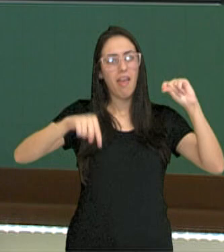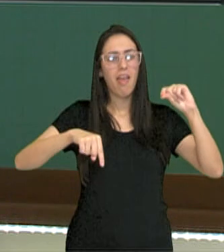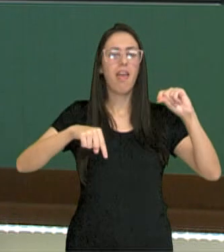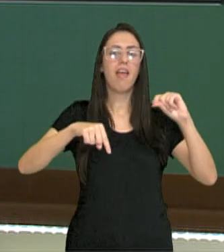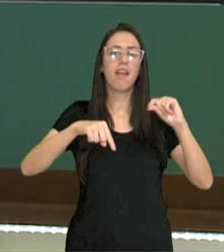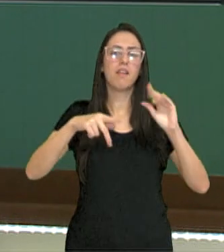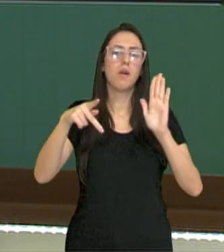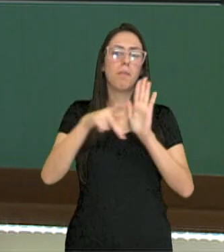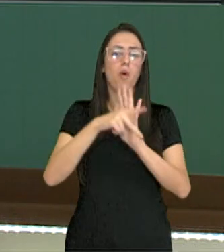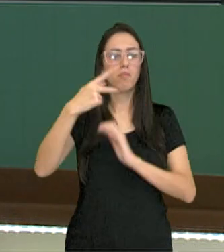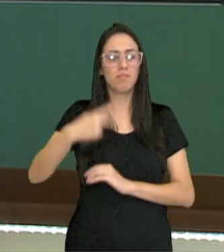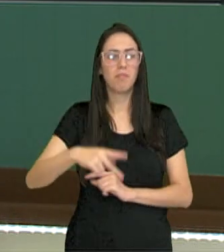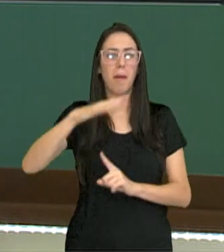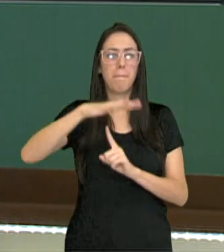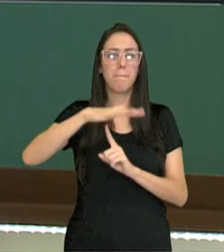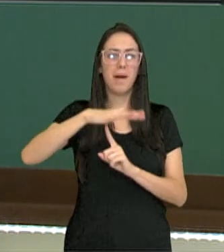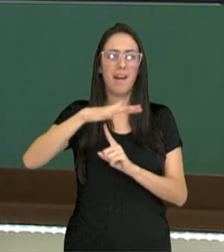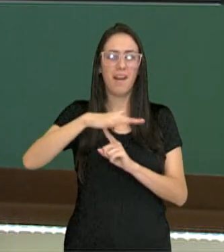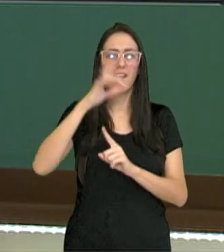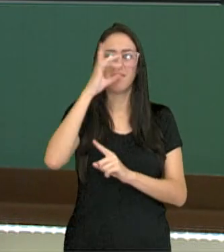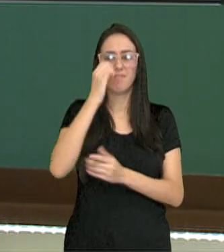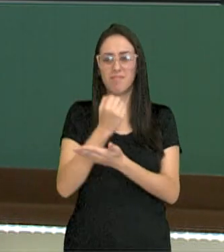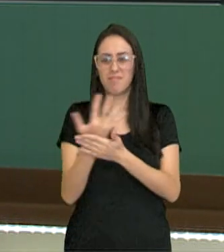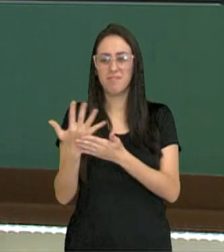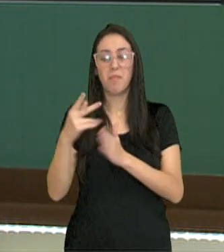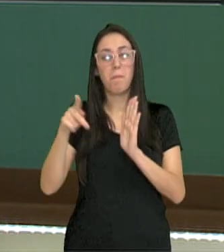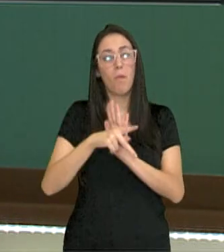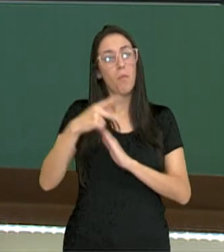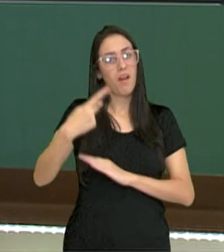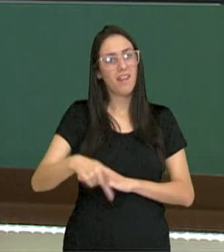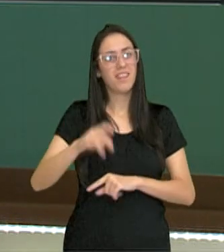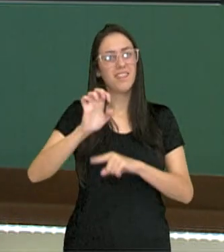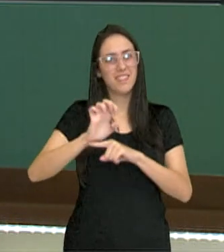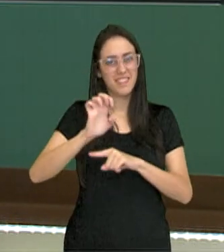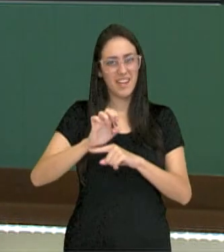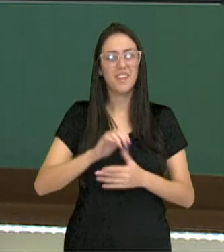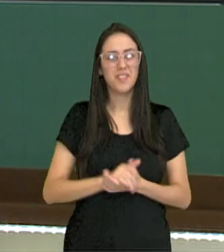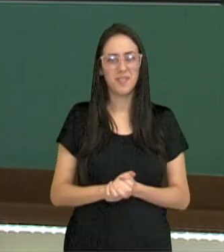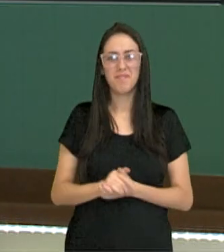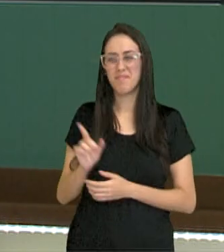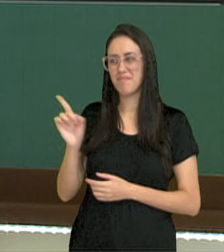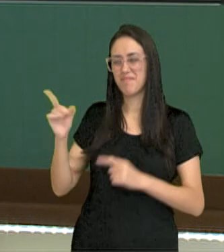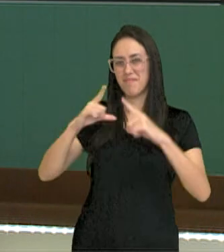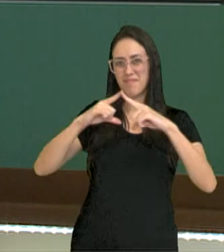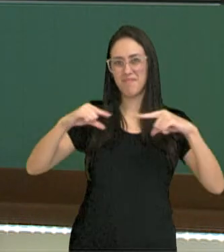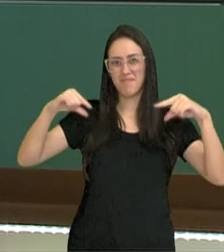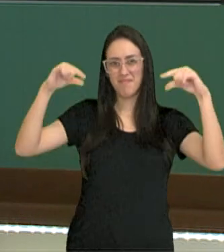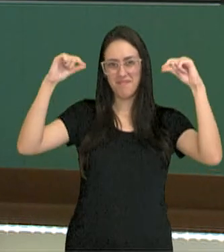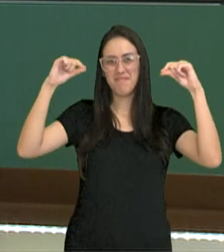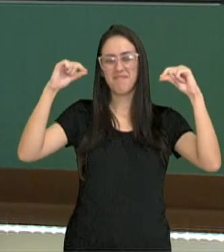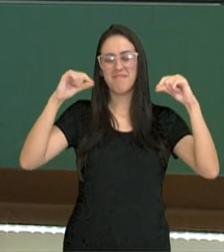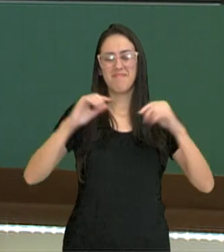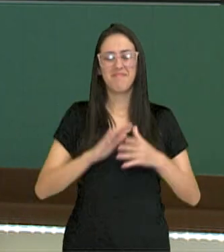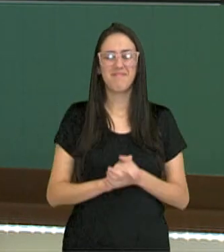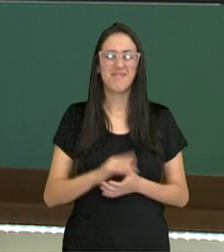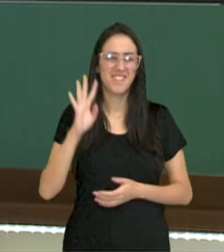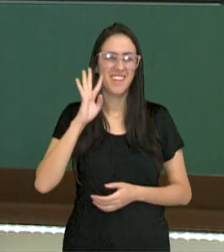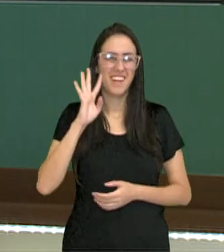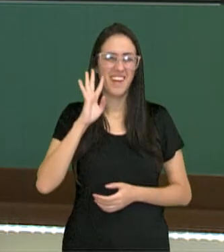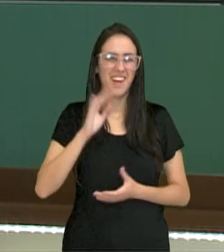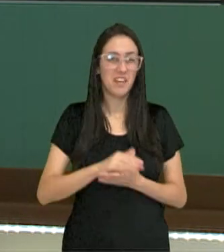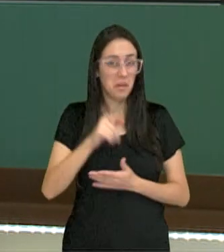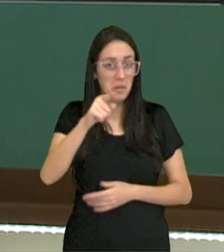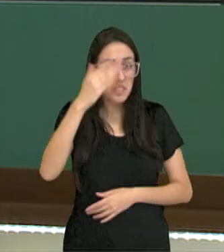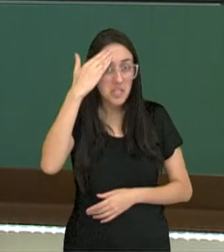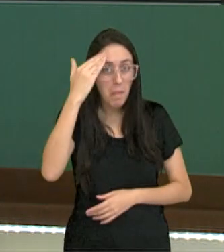espécies vegetais que nós encontramos no nosso estado. A erva mate e também a araucária. Legal, né? Você